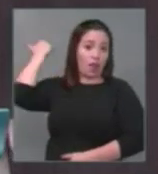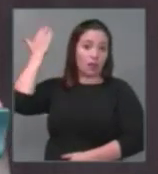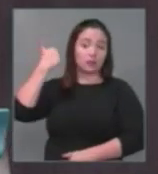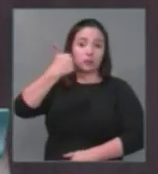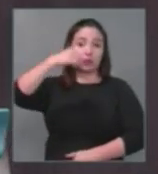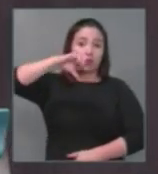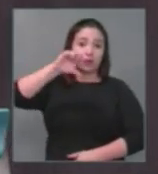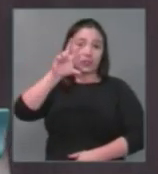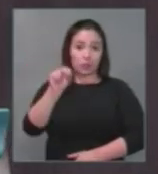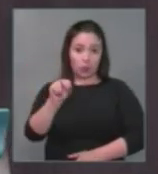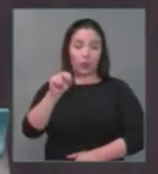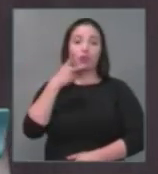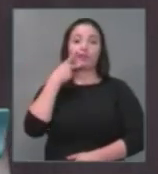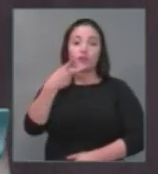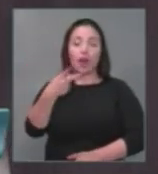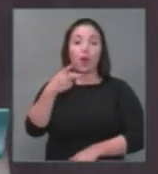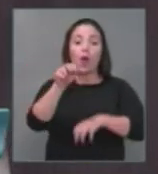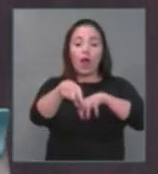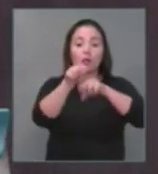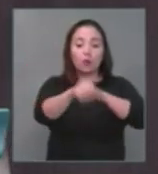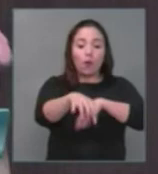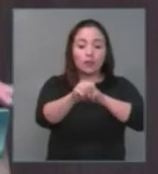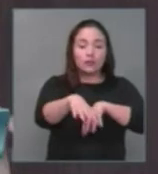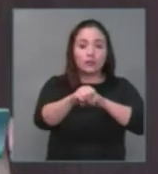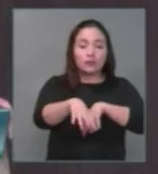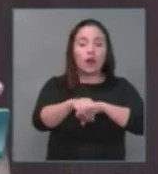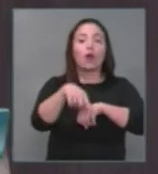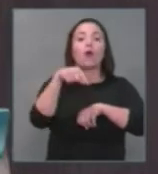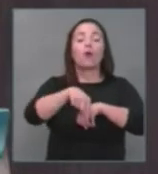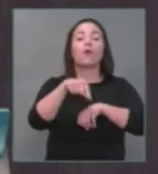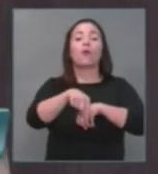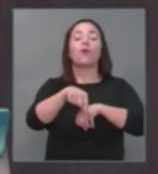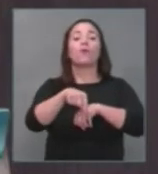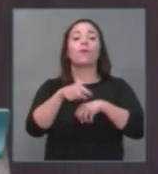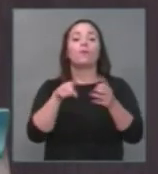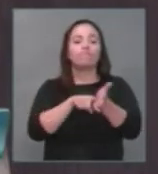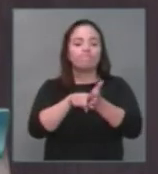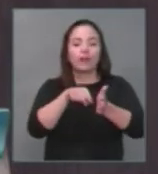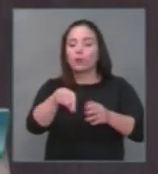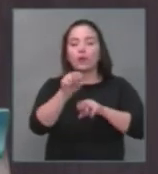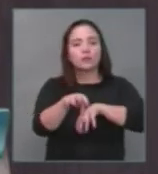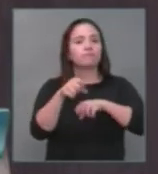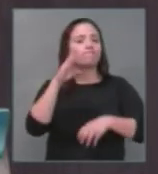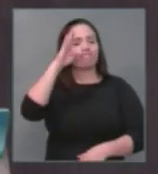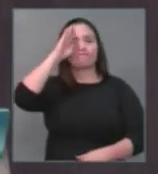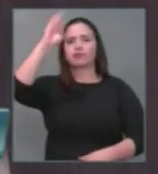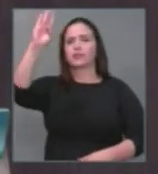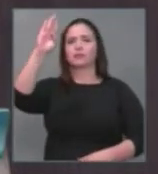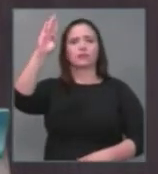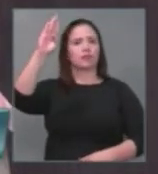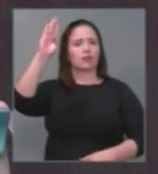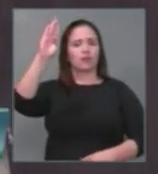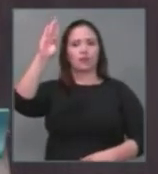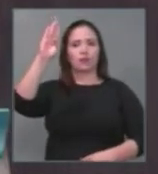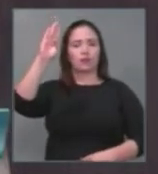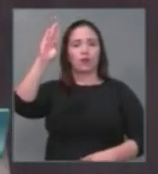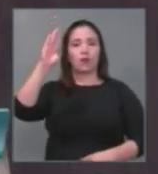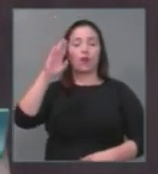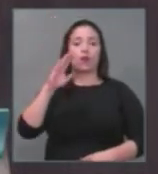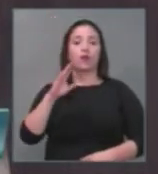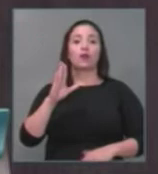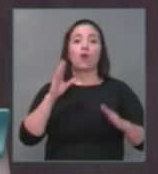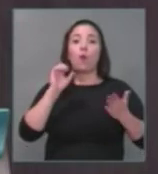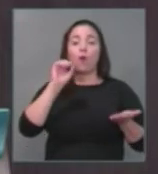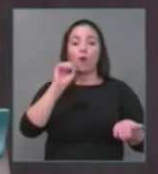8 horas. A educação básica deveria ter 8 anos de 8 horas. Sequer isso nós conseguimos ainda, 8 anos de